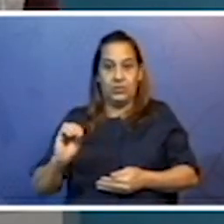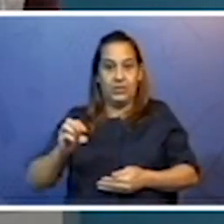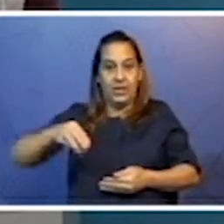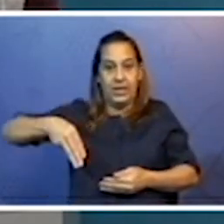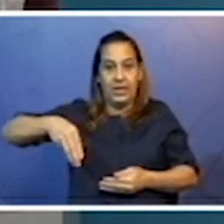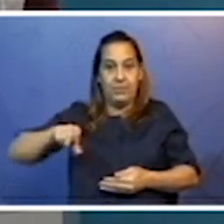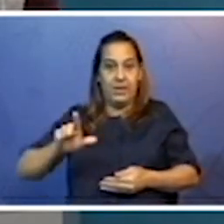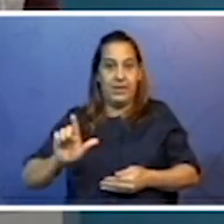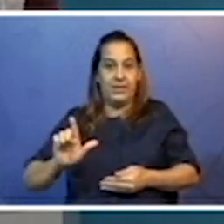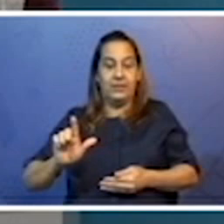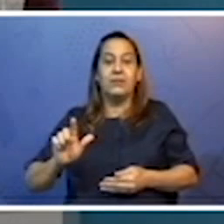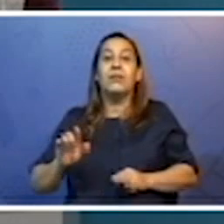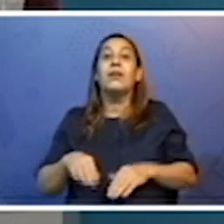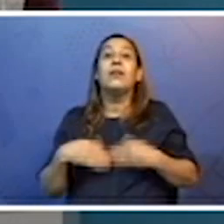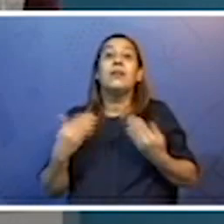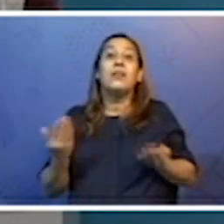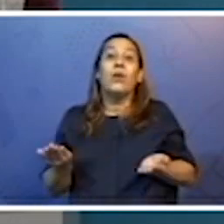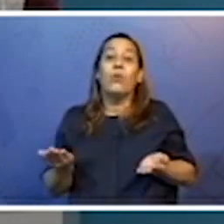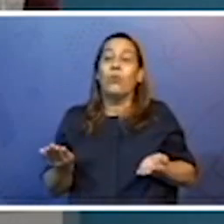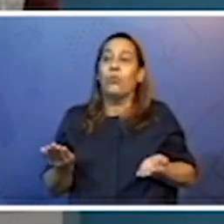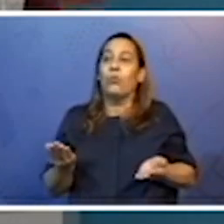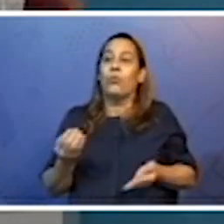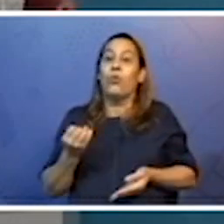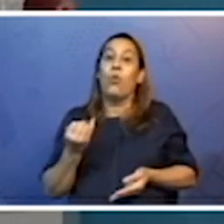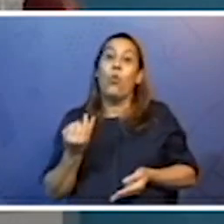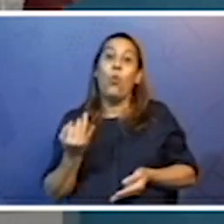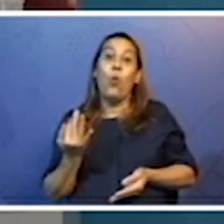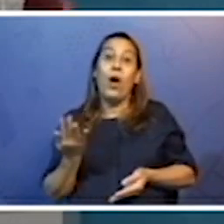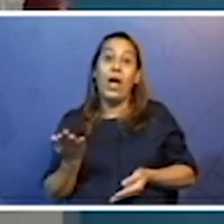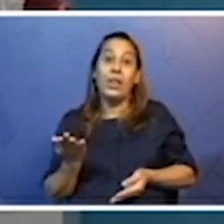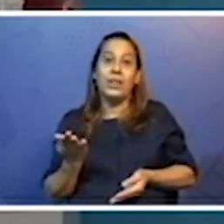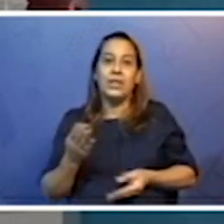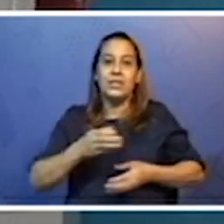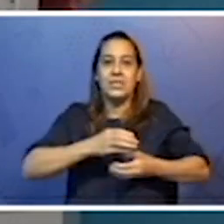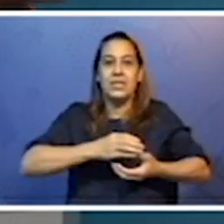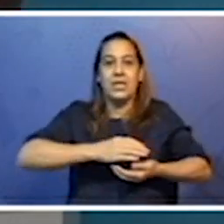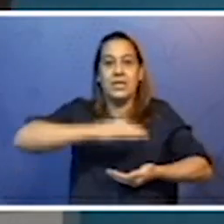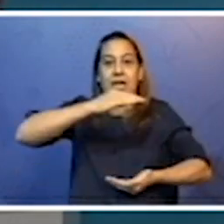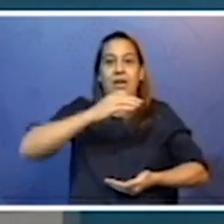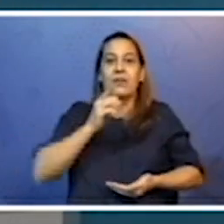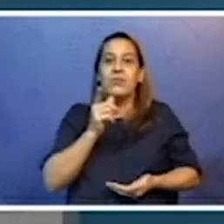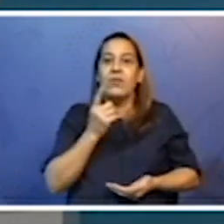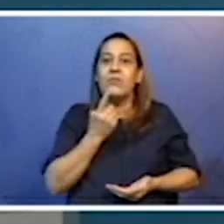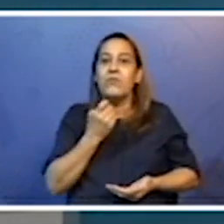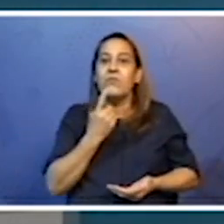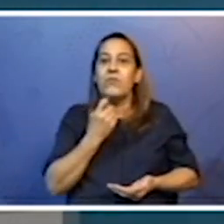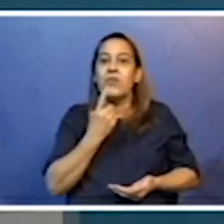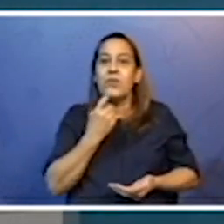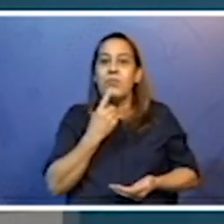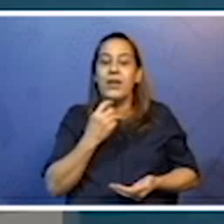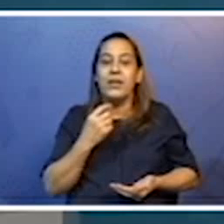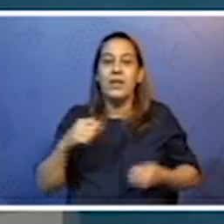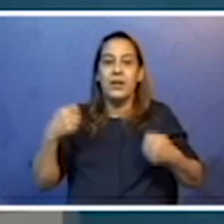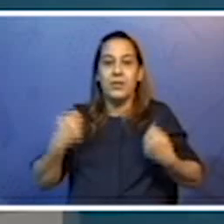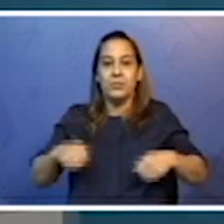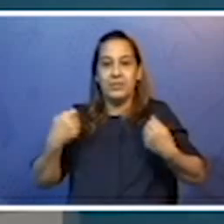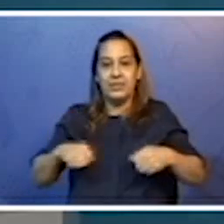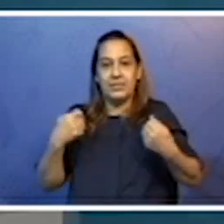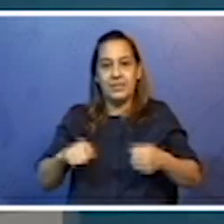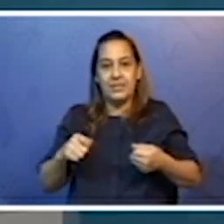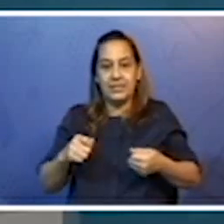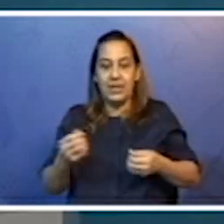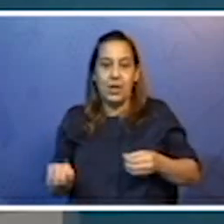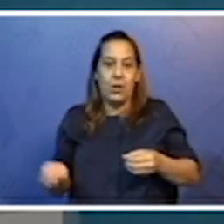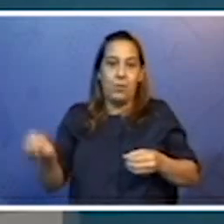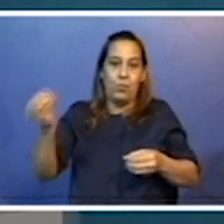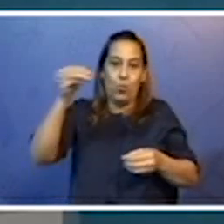mililitros. E aí? Quantas desta eu vou utilizar para esvaziar